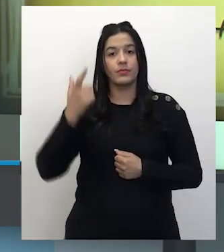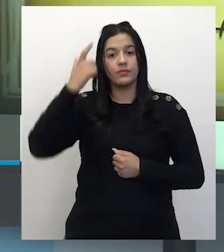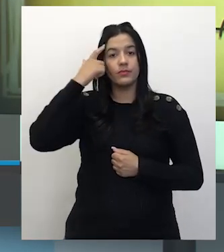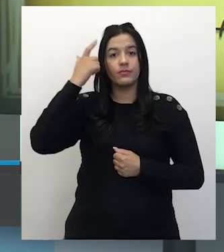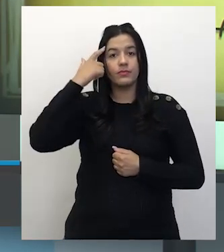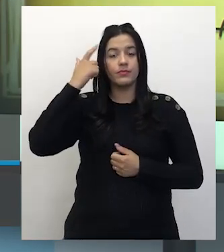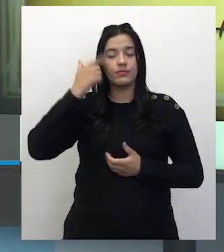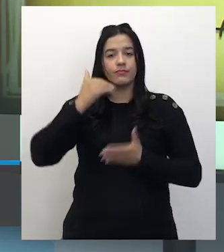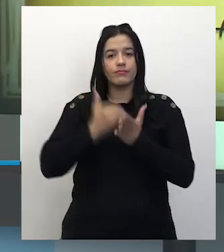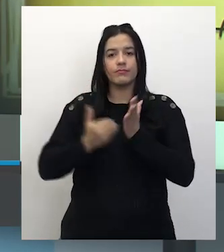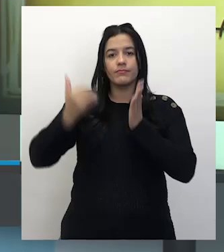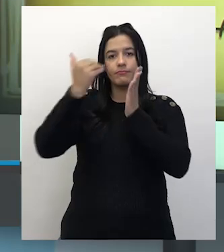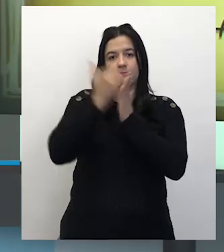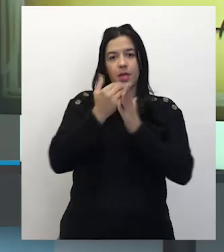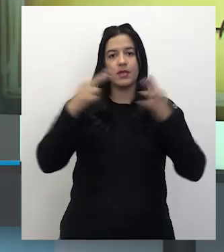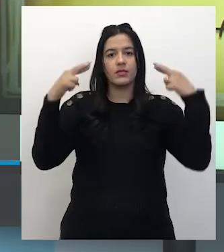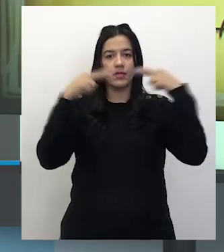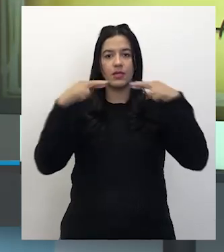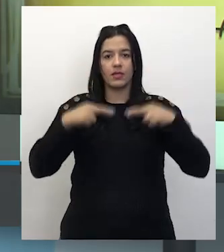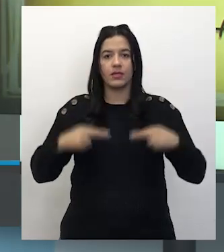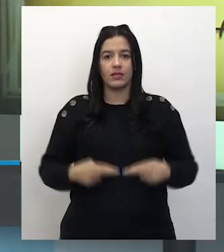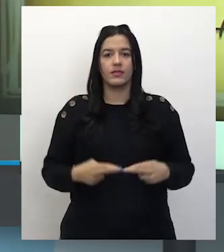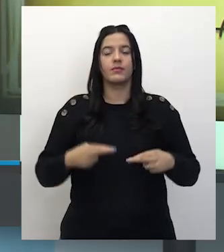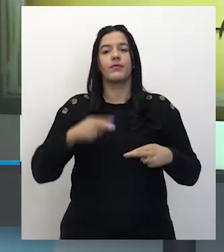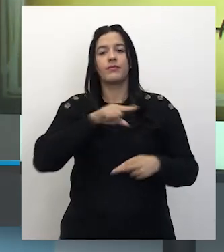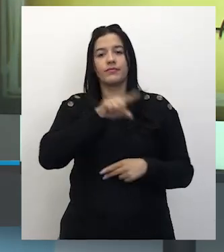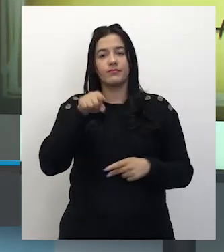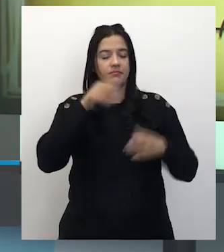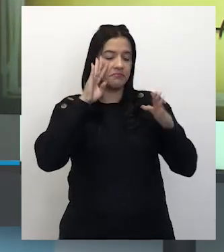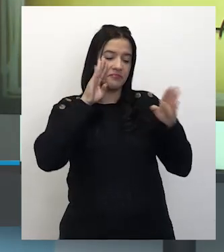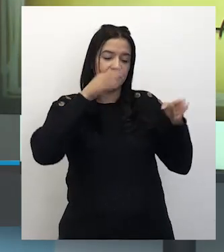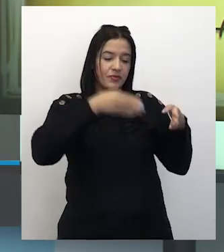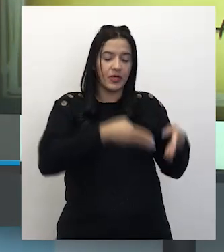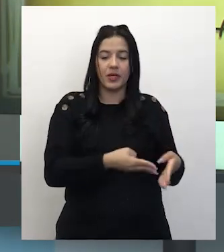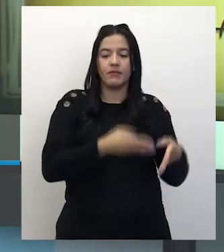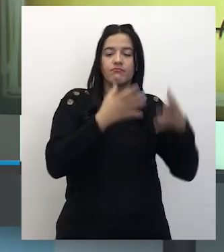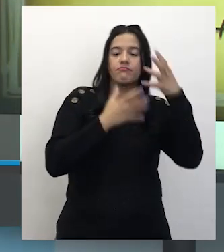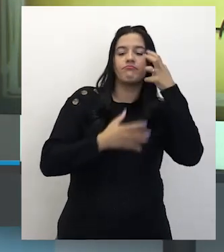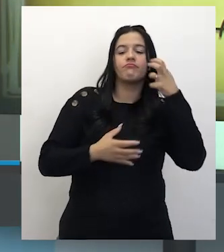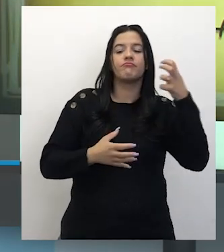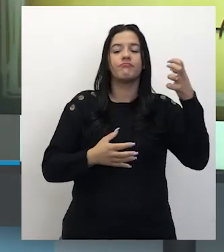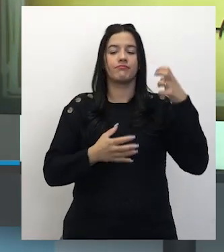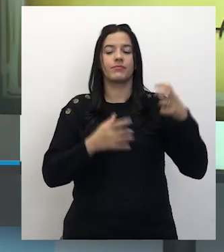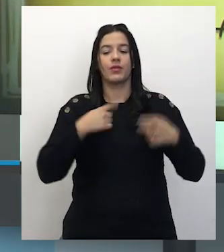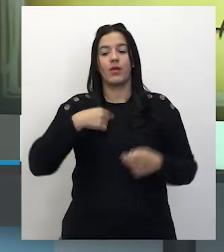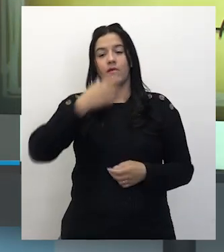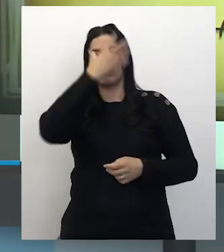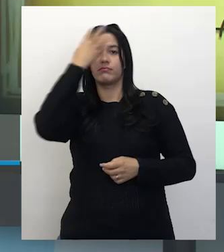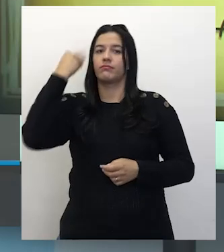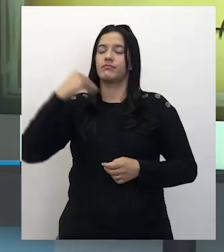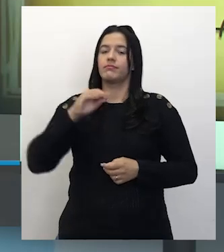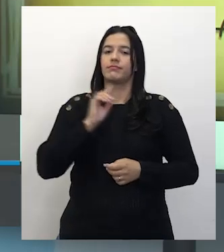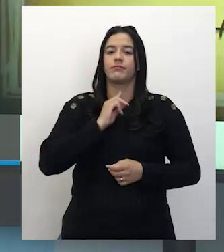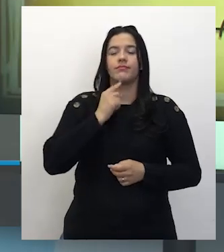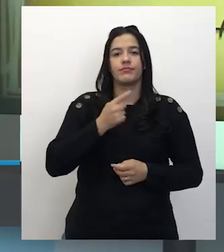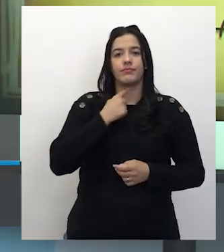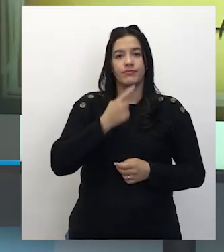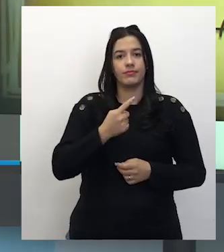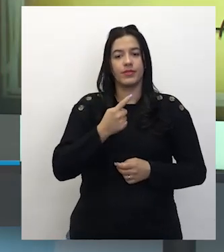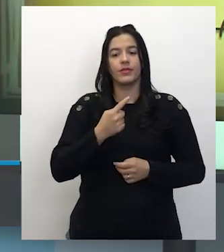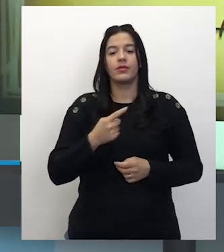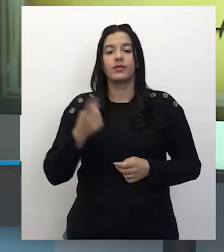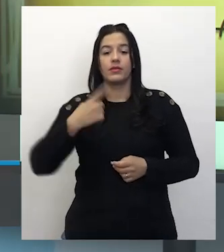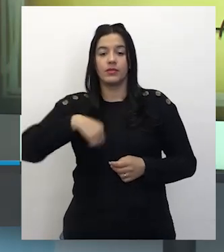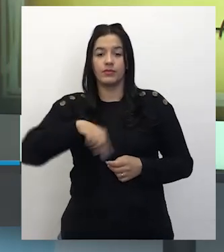rimas ela tem, mais fica ali focada. A gente não consegue tirar essa música da mente. Então, o cordel ele vai trazer